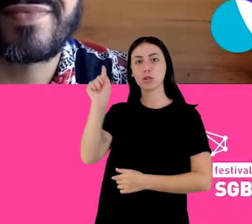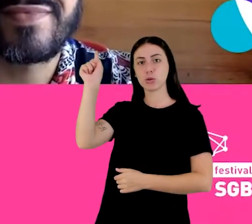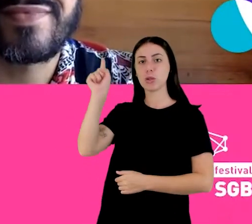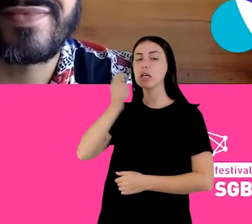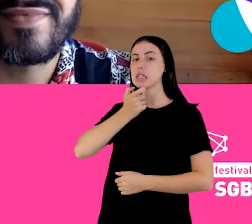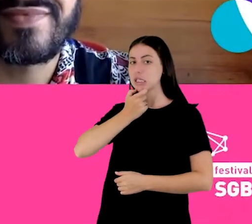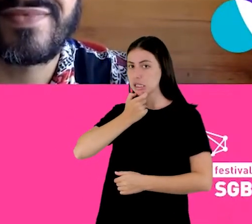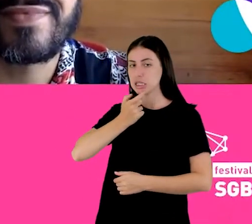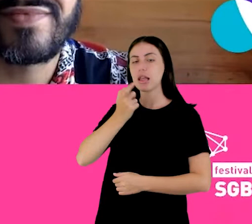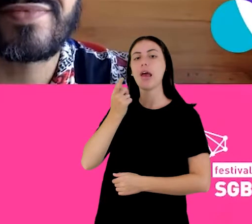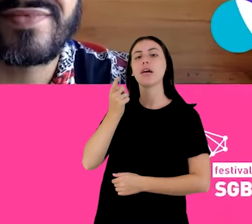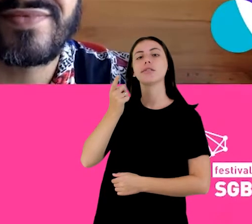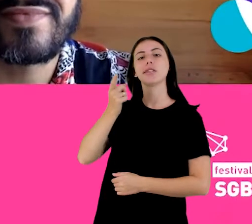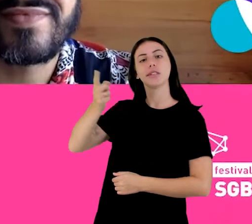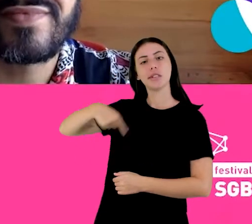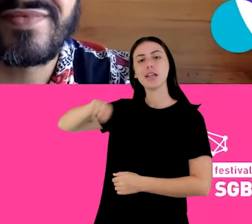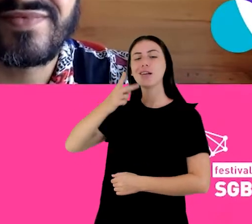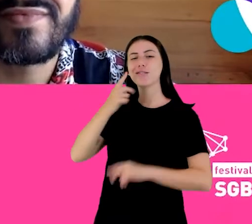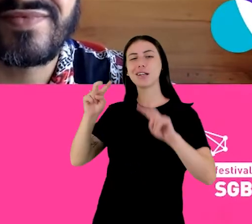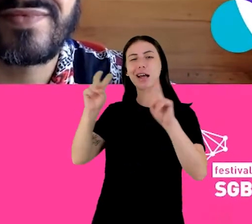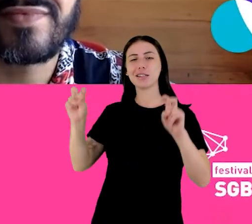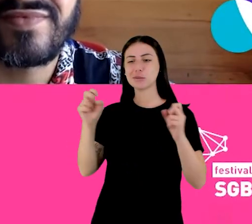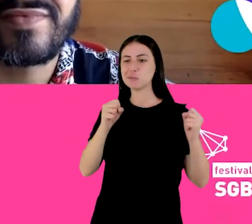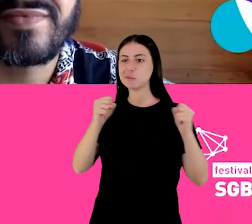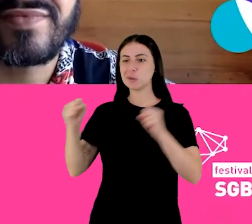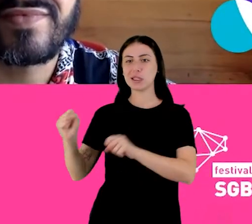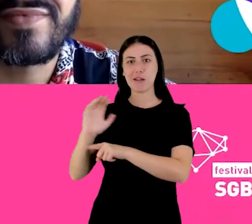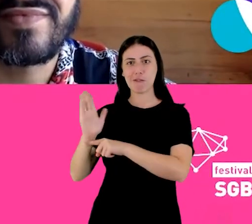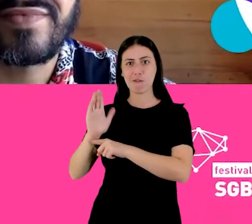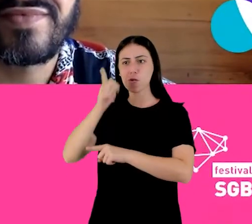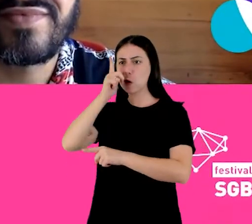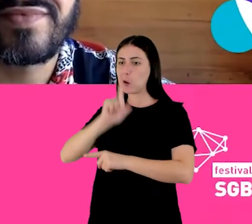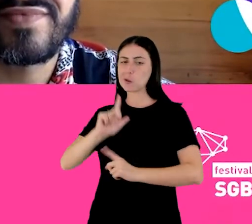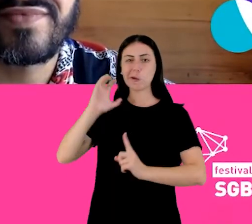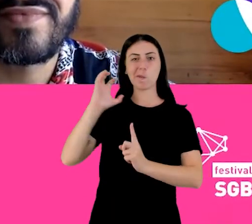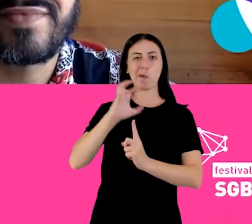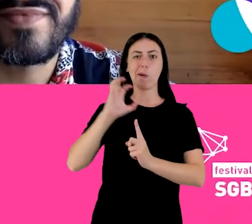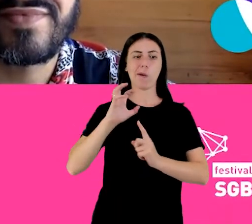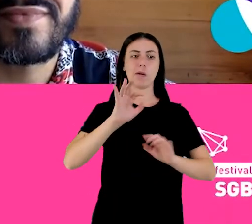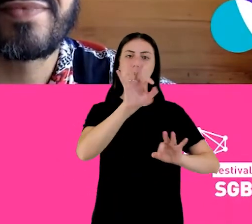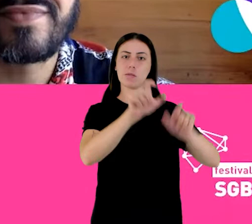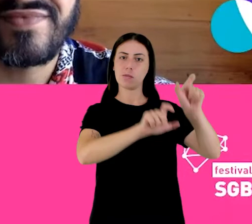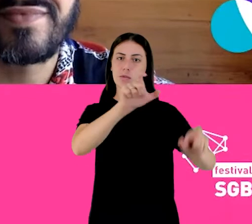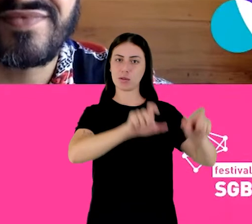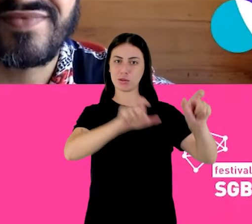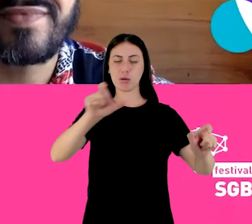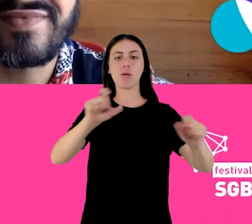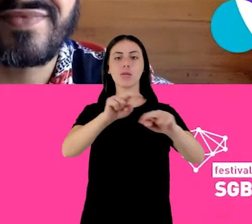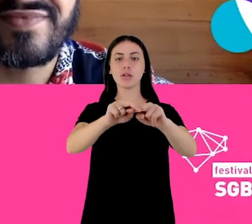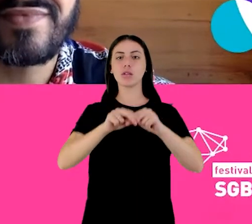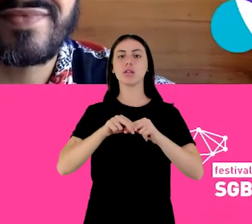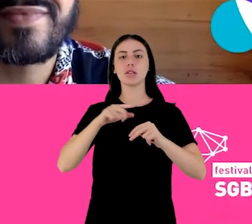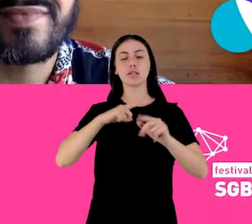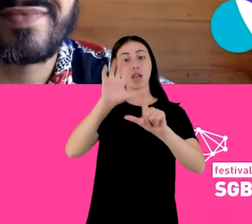nasceu na Inglaterra em 2007, que entenderam que a construção de audiência e a potência de filmes para promover